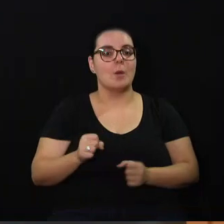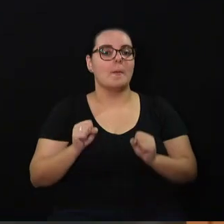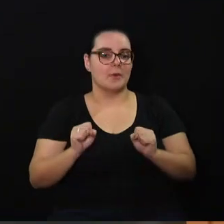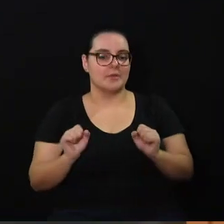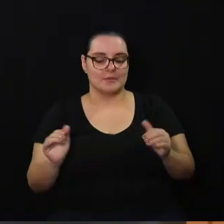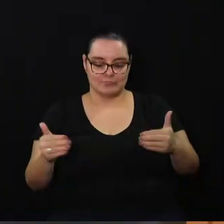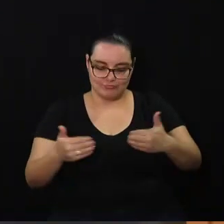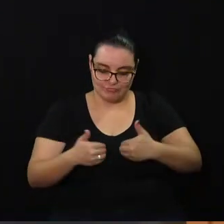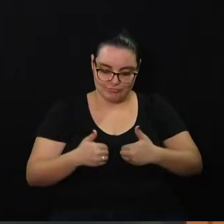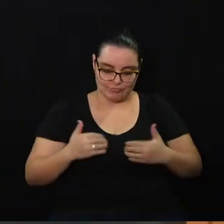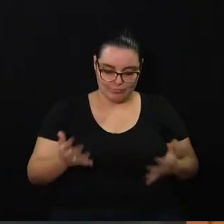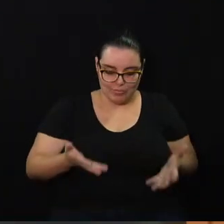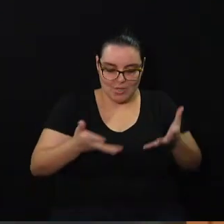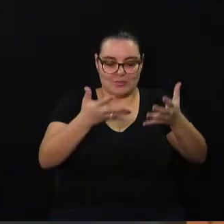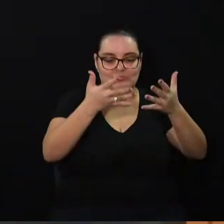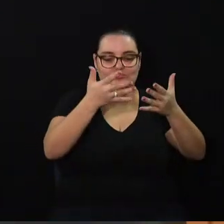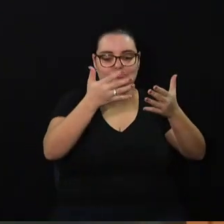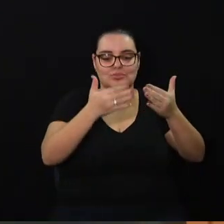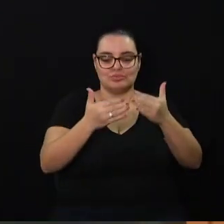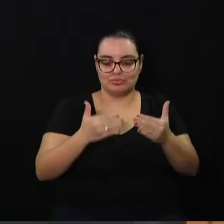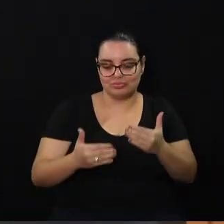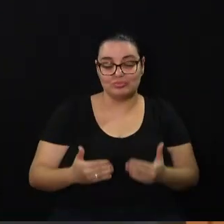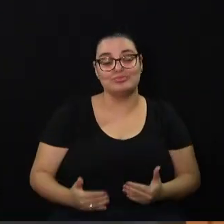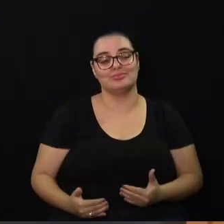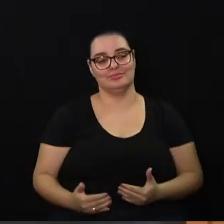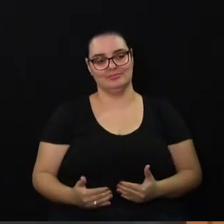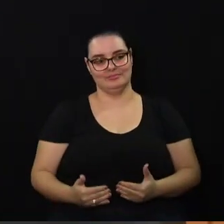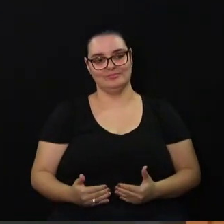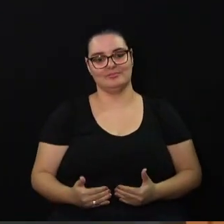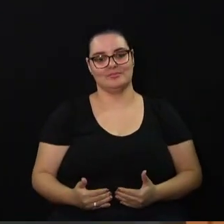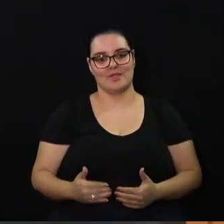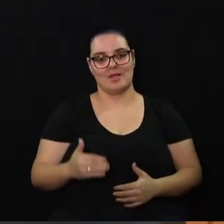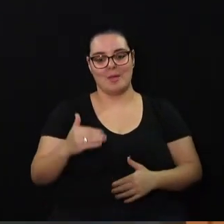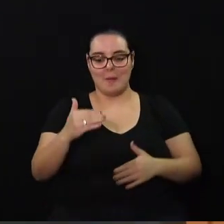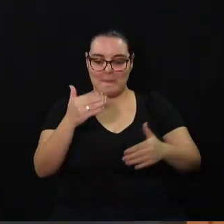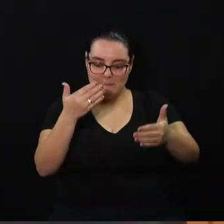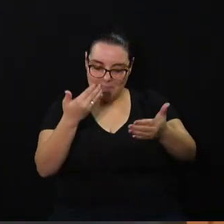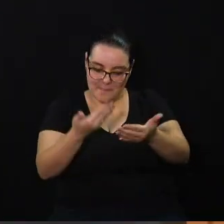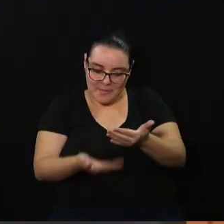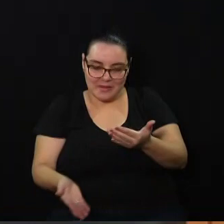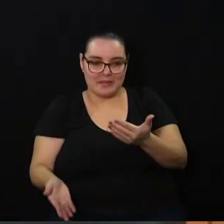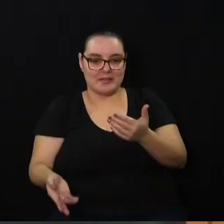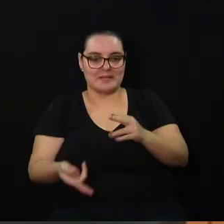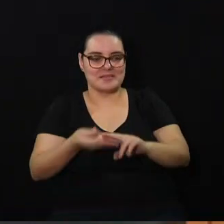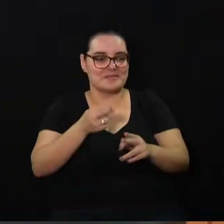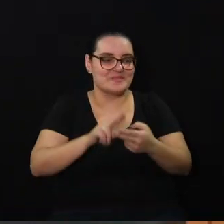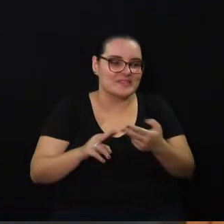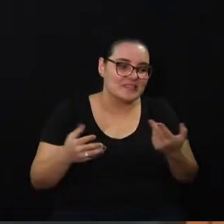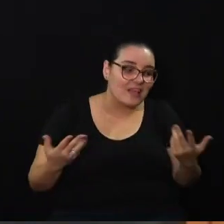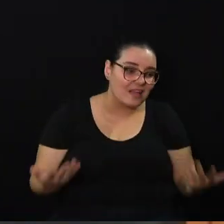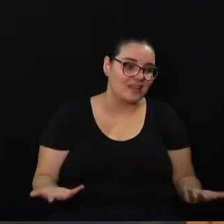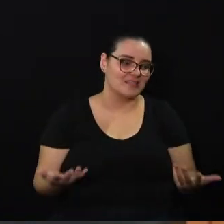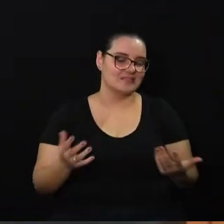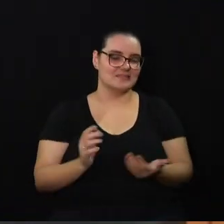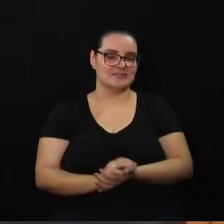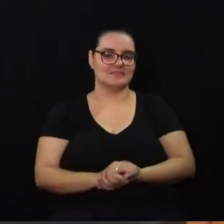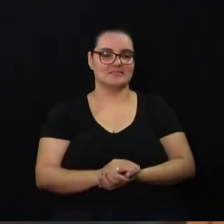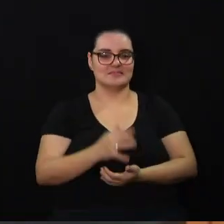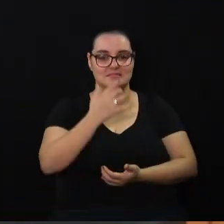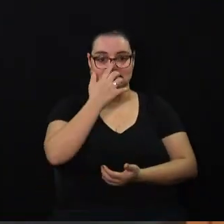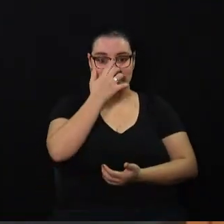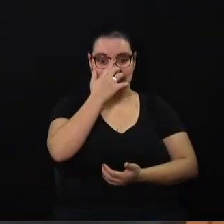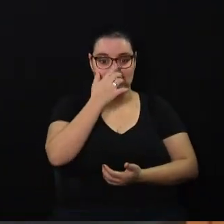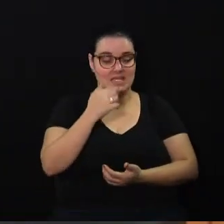da equipe por isso poderiam perder essas habilidades que tinham ninguém me disse que um